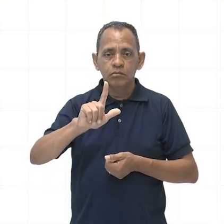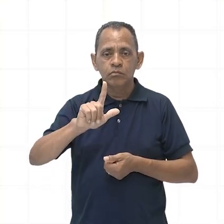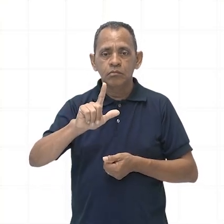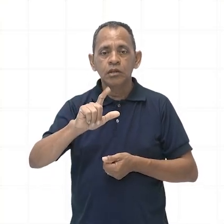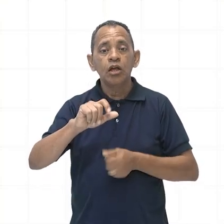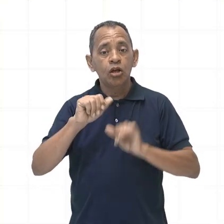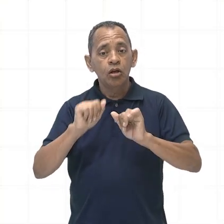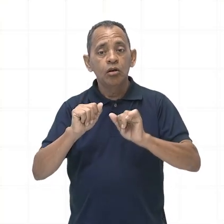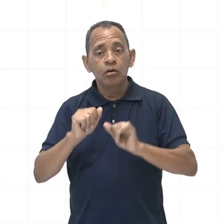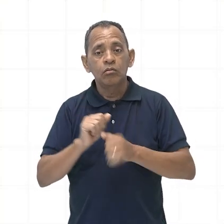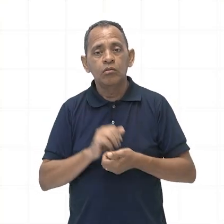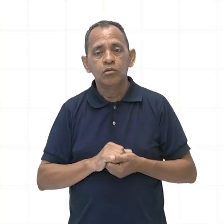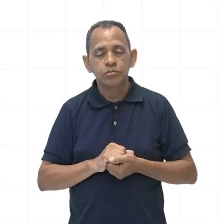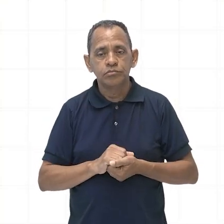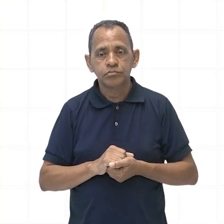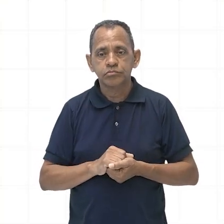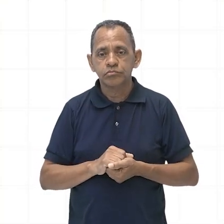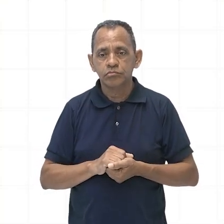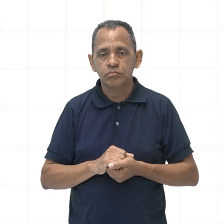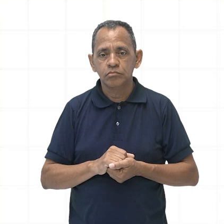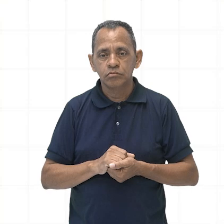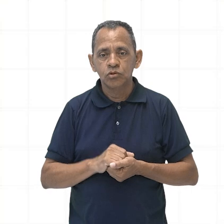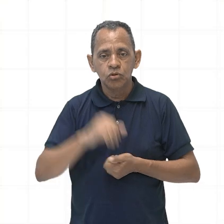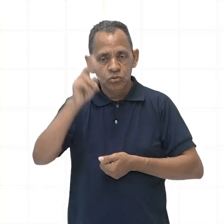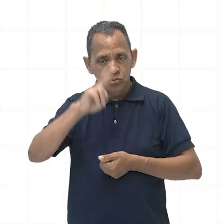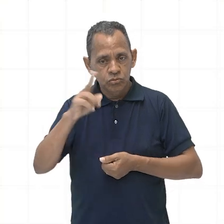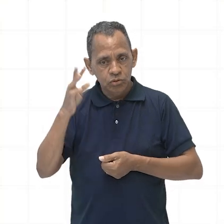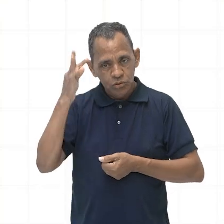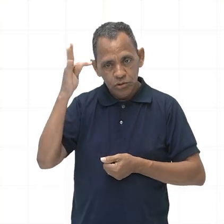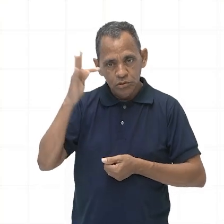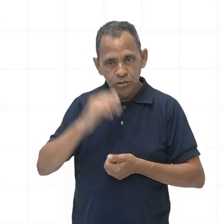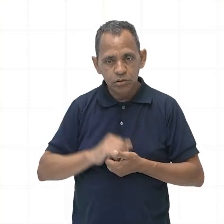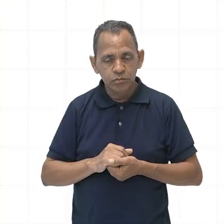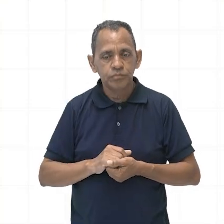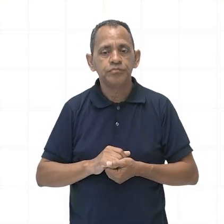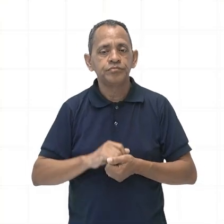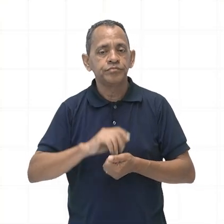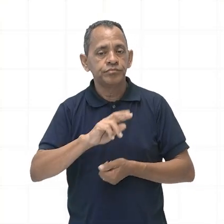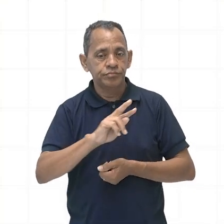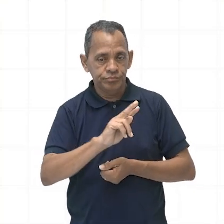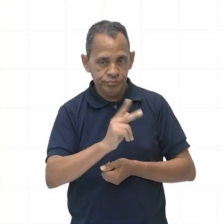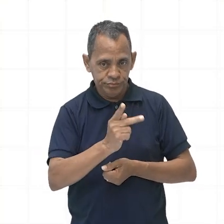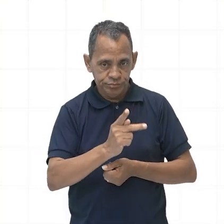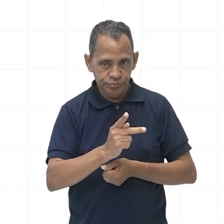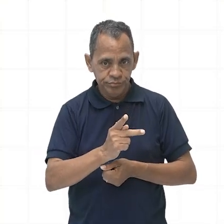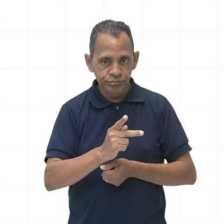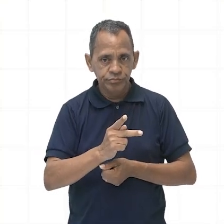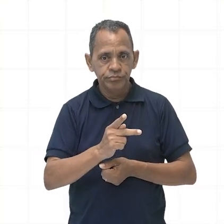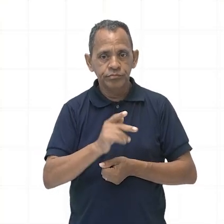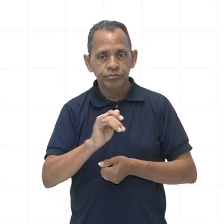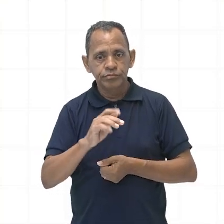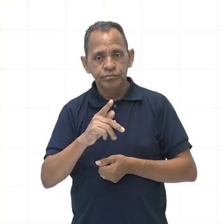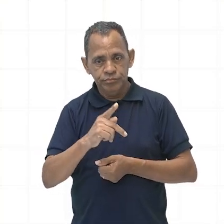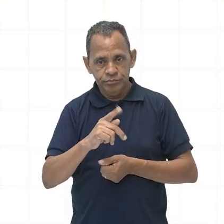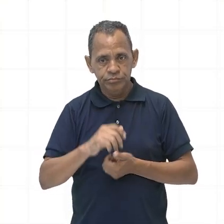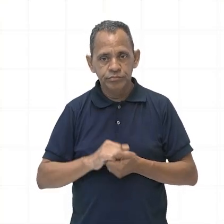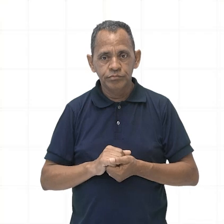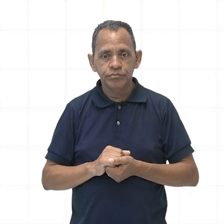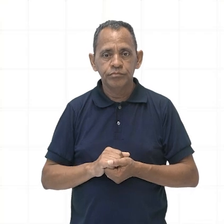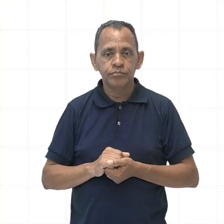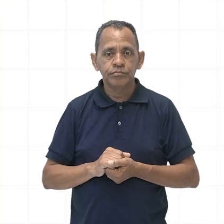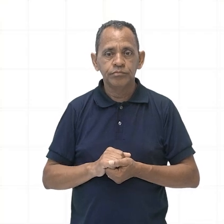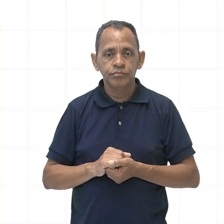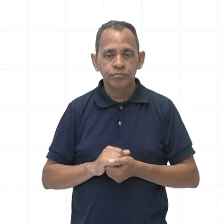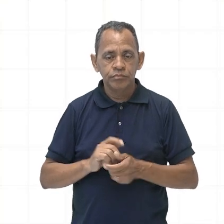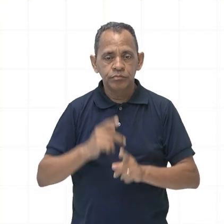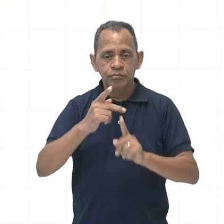eu posso escrever Pitágoras, né? A hipotenusa ao quadrado, que é o L, né, que está representando aqui, é igual